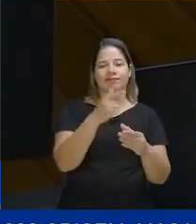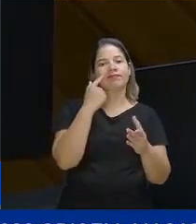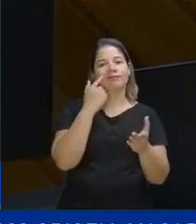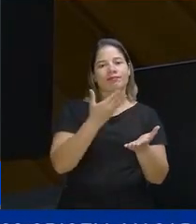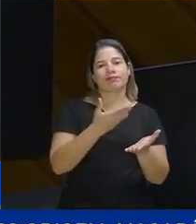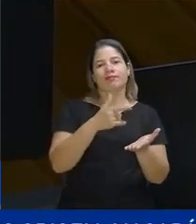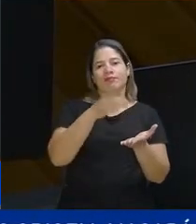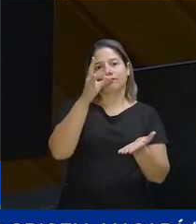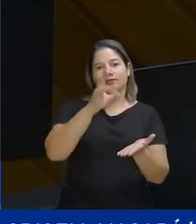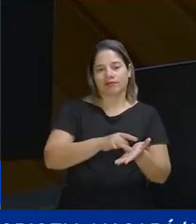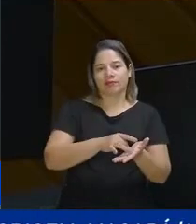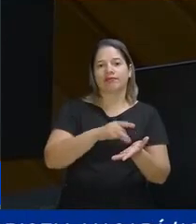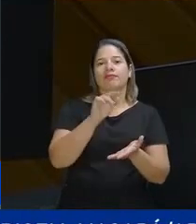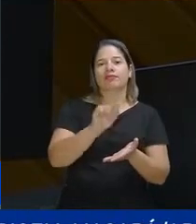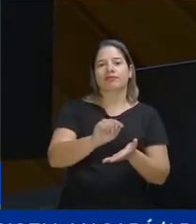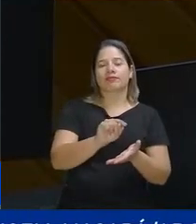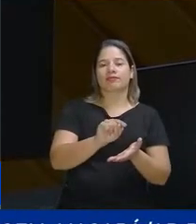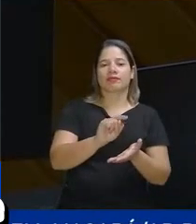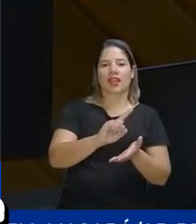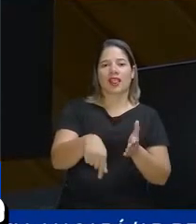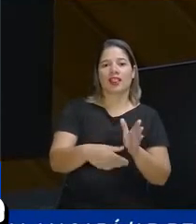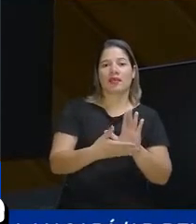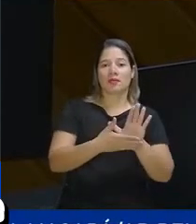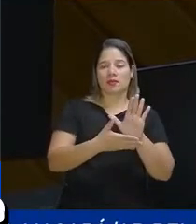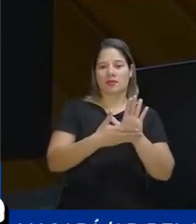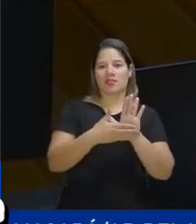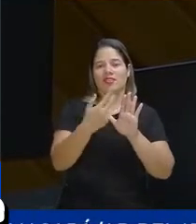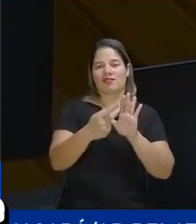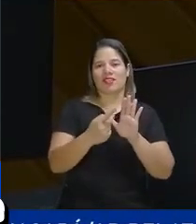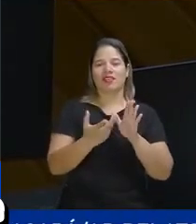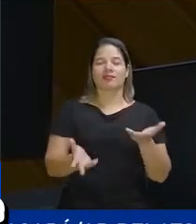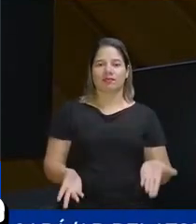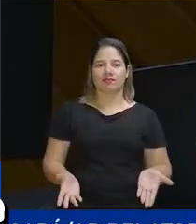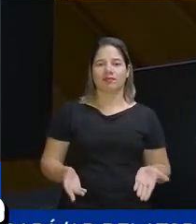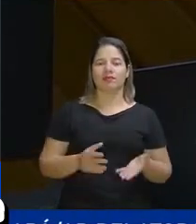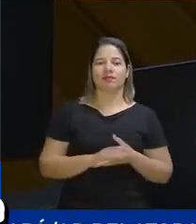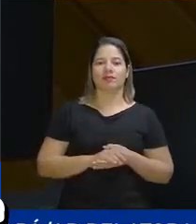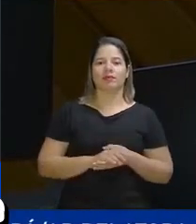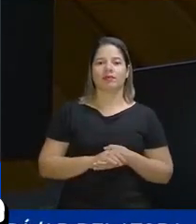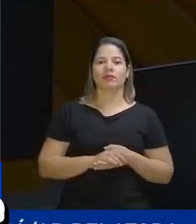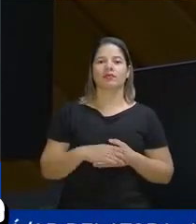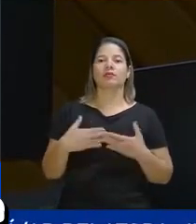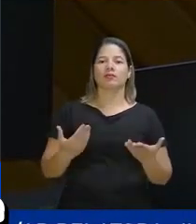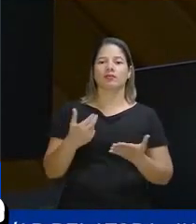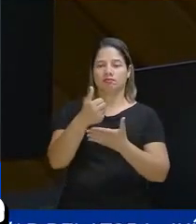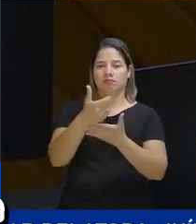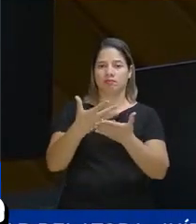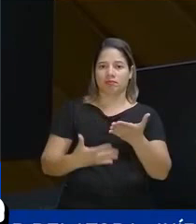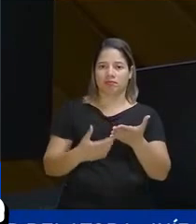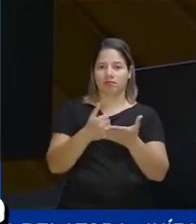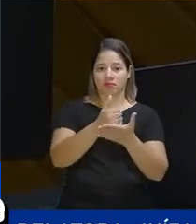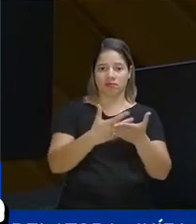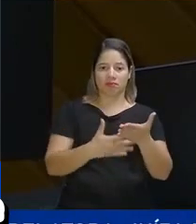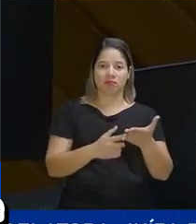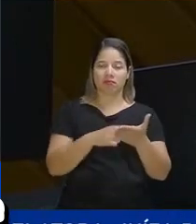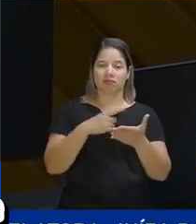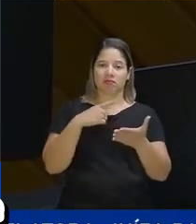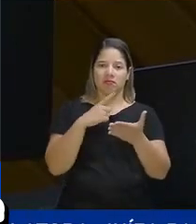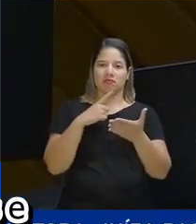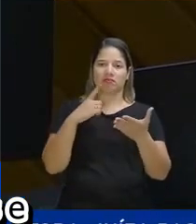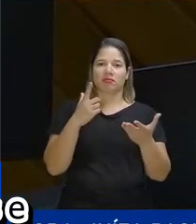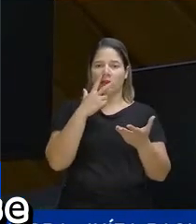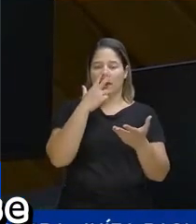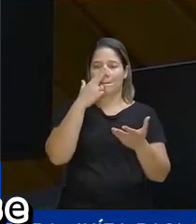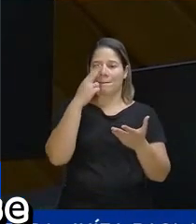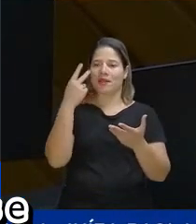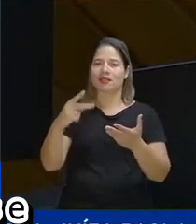à admissibilidade da demanda proposta. Demais disso, em razão da própria natureza e escopo da rescisória, qual seja a desconstituição da